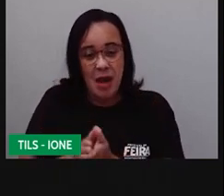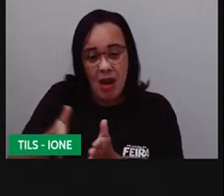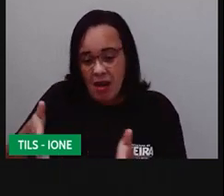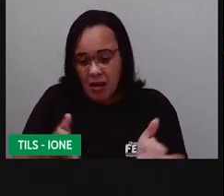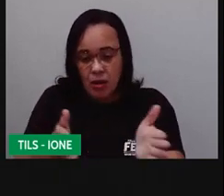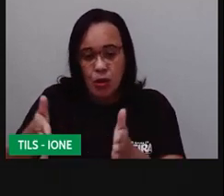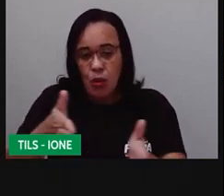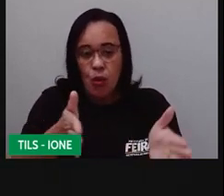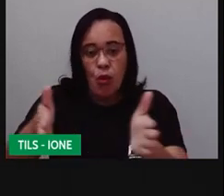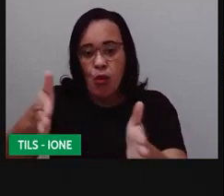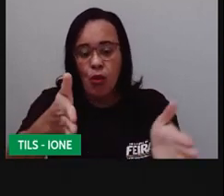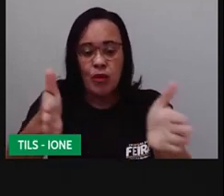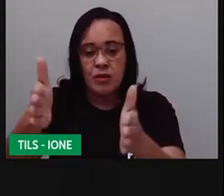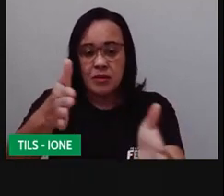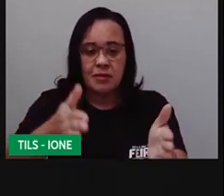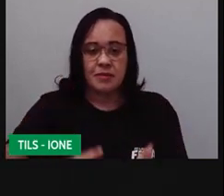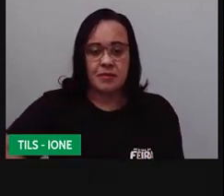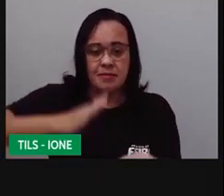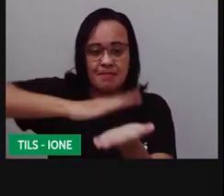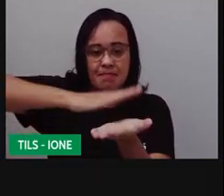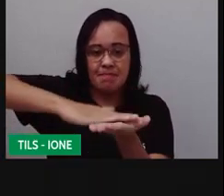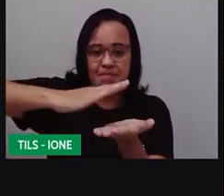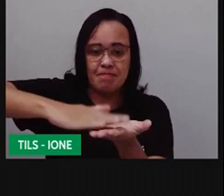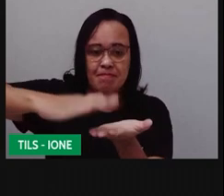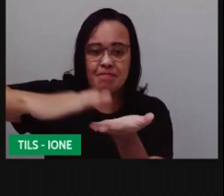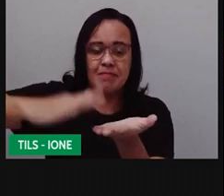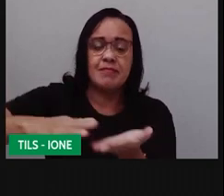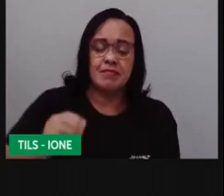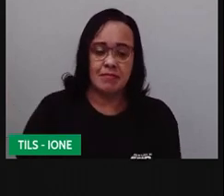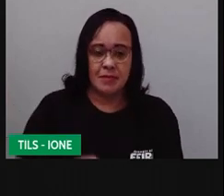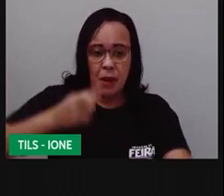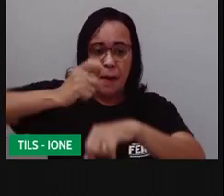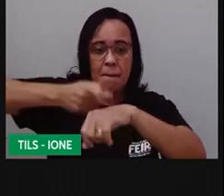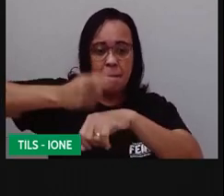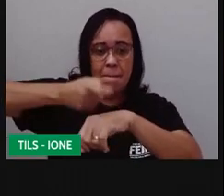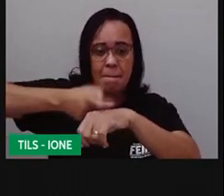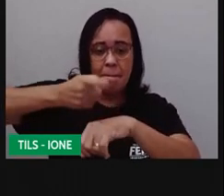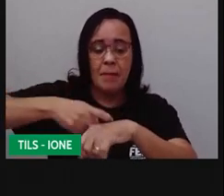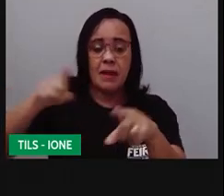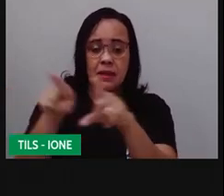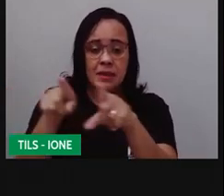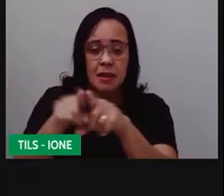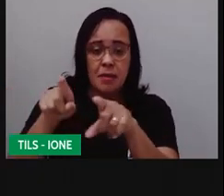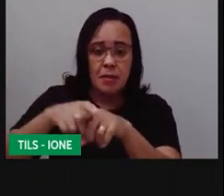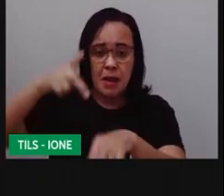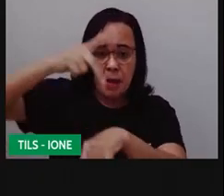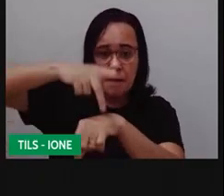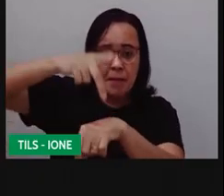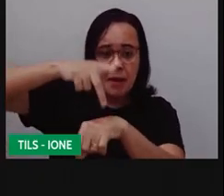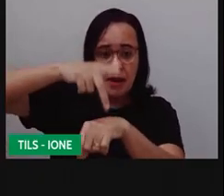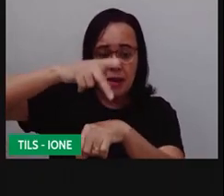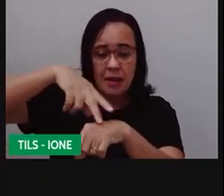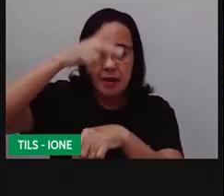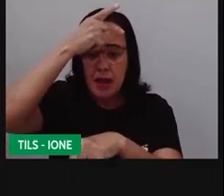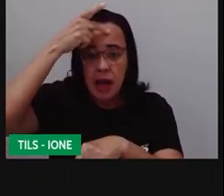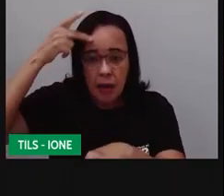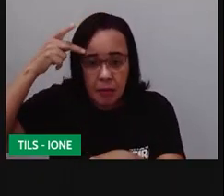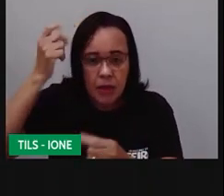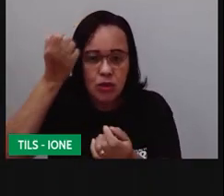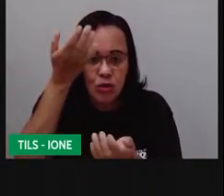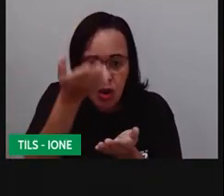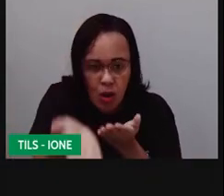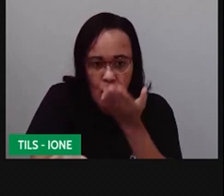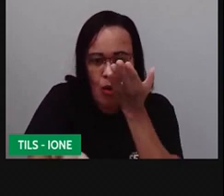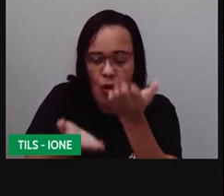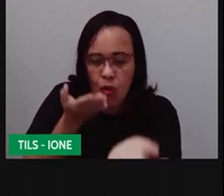ela era pavimentada, né, que é ser calçada aí pra gente. E olha o cuidado dessas pessoas. Hoje em dia não, né? Fazem